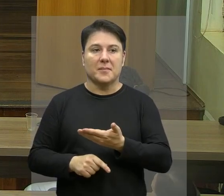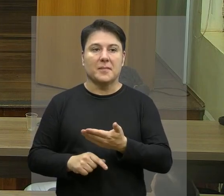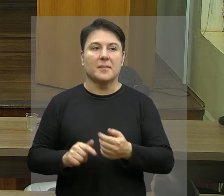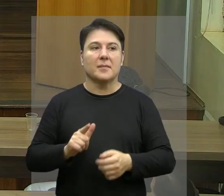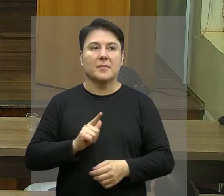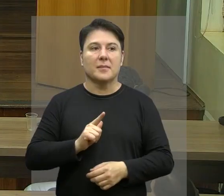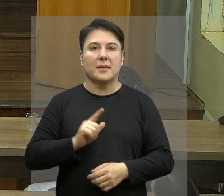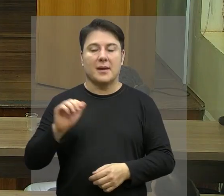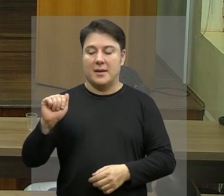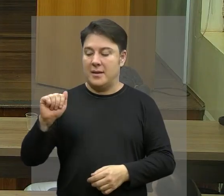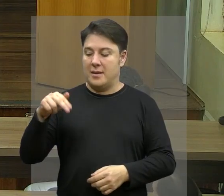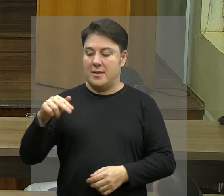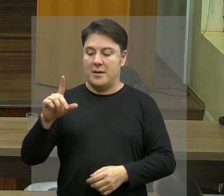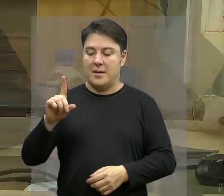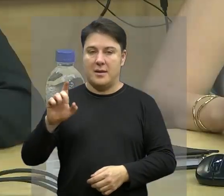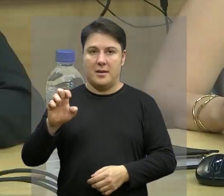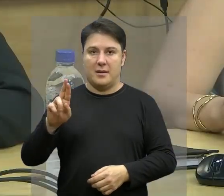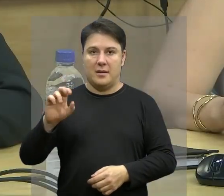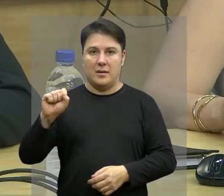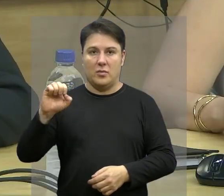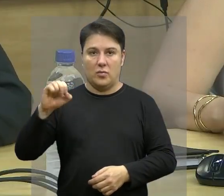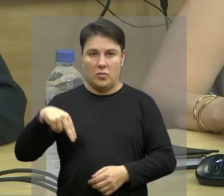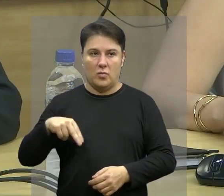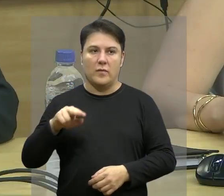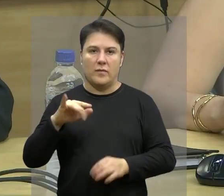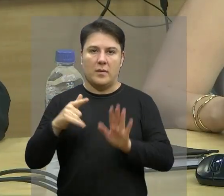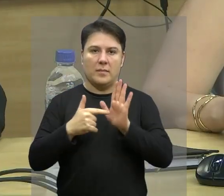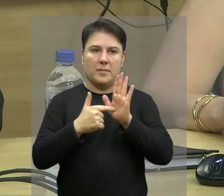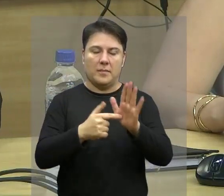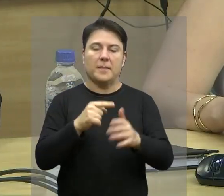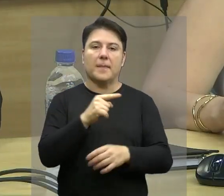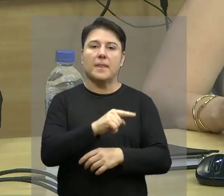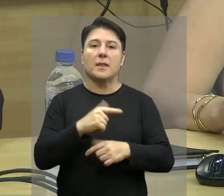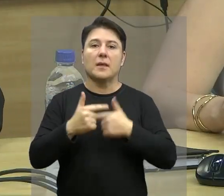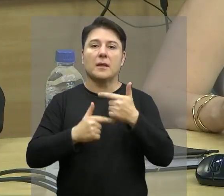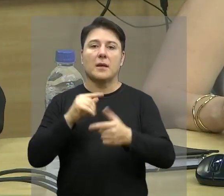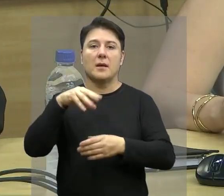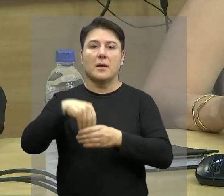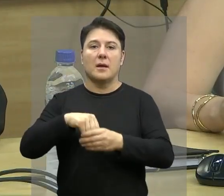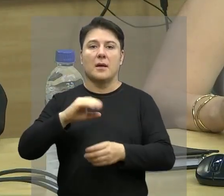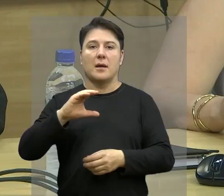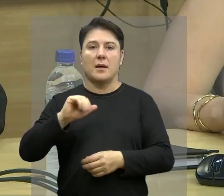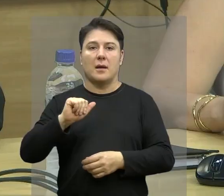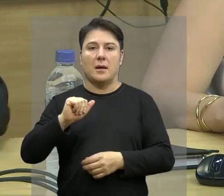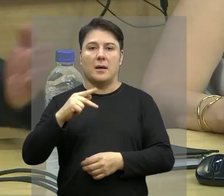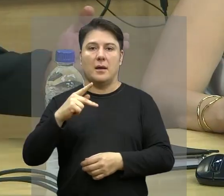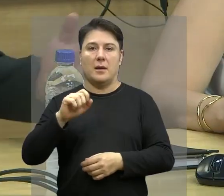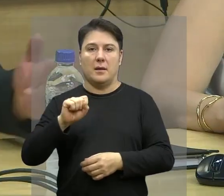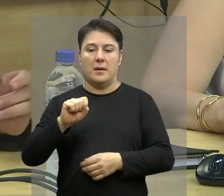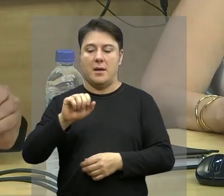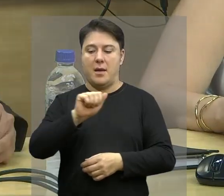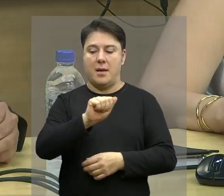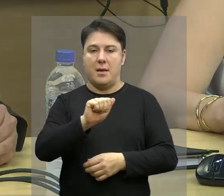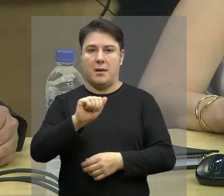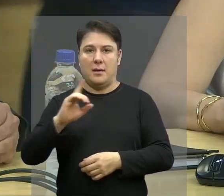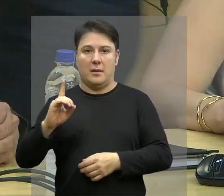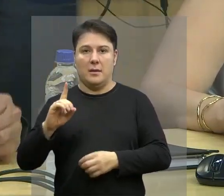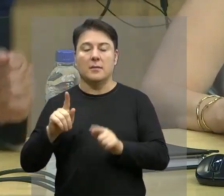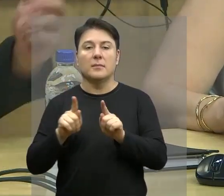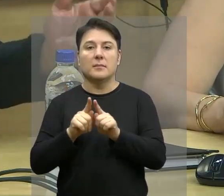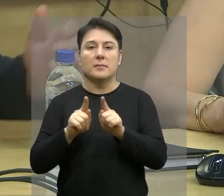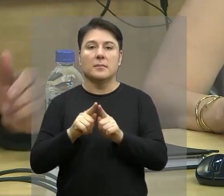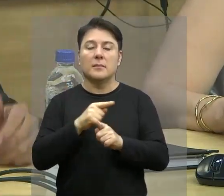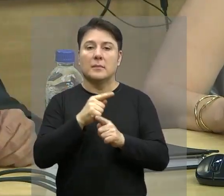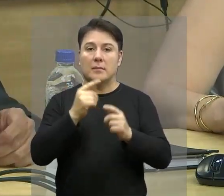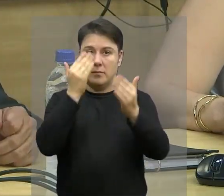lado o Anderson, que depois eles vão se apresentar, mas é do CAPES AD, psicólogo. Agradecer quem está aqui também na